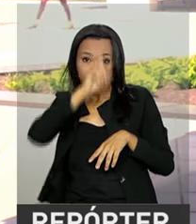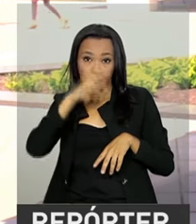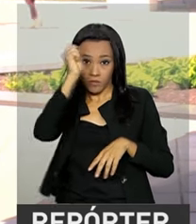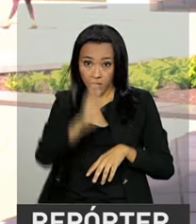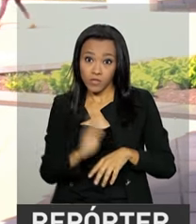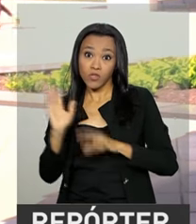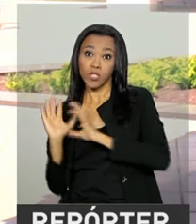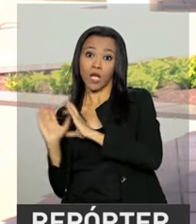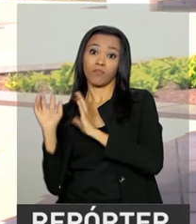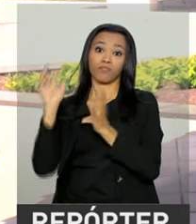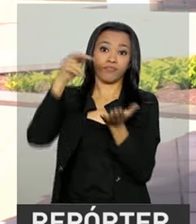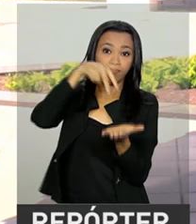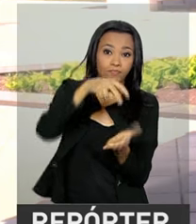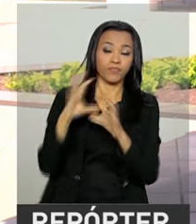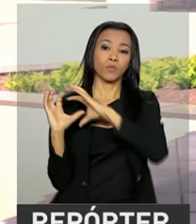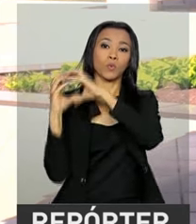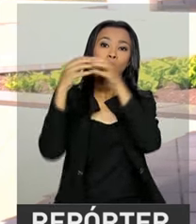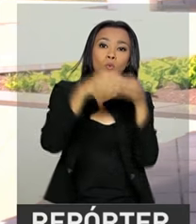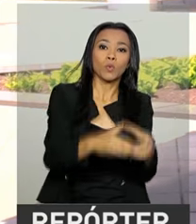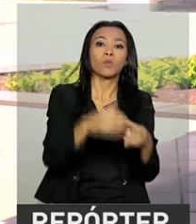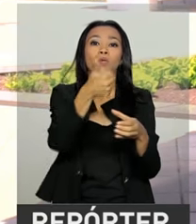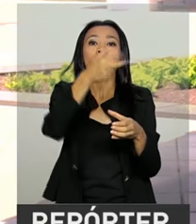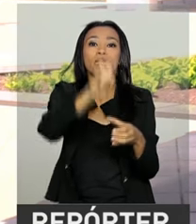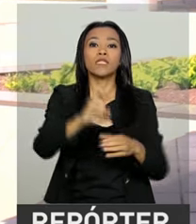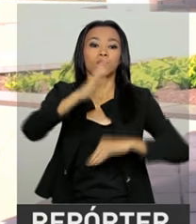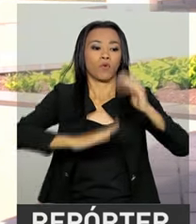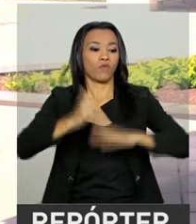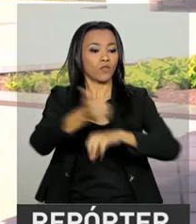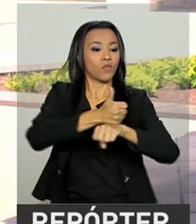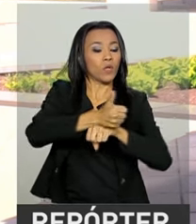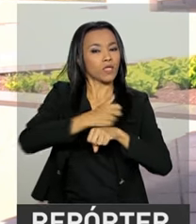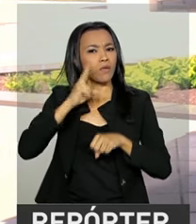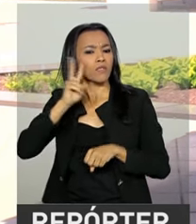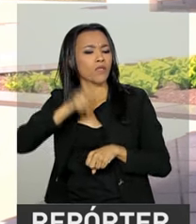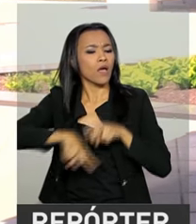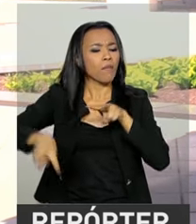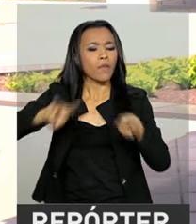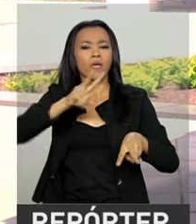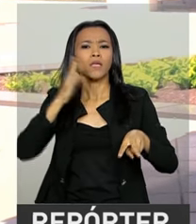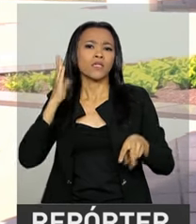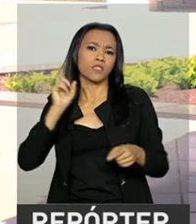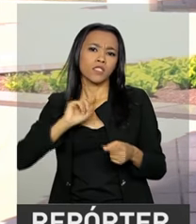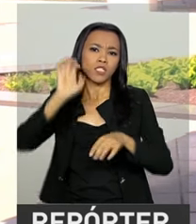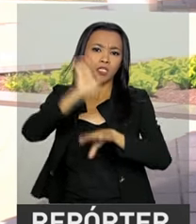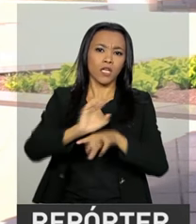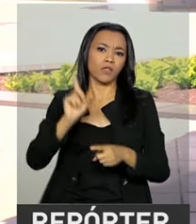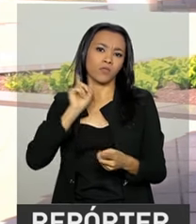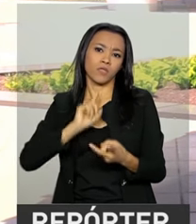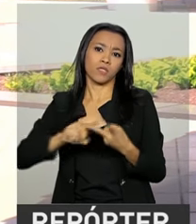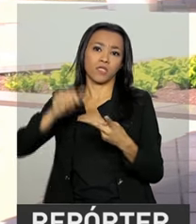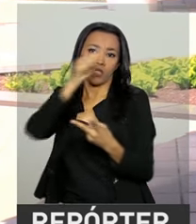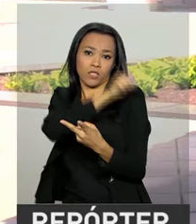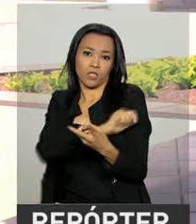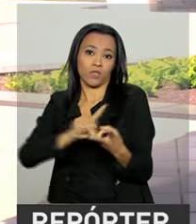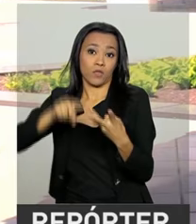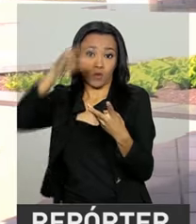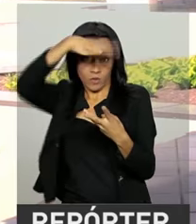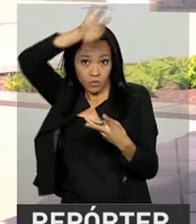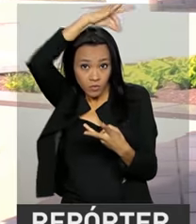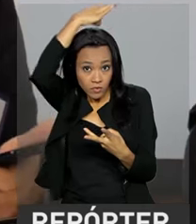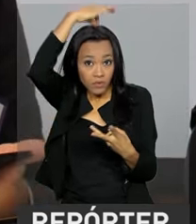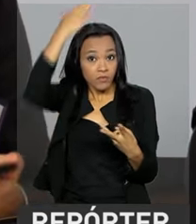em áreas como acompanhamento imunização e controle de doenças para os estados de minas gerais rio de janeiro e espírito